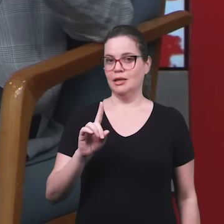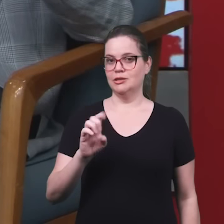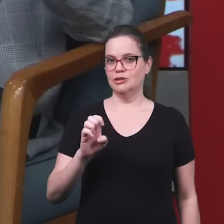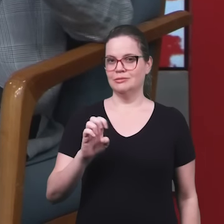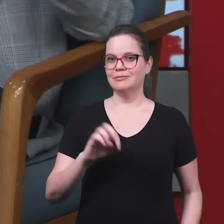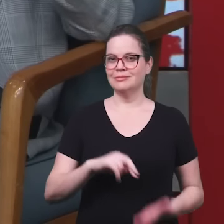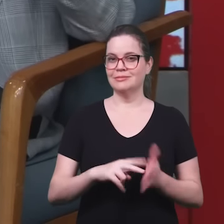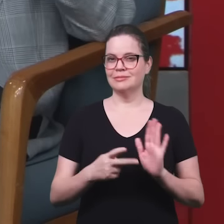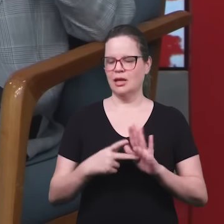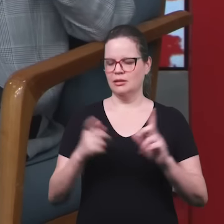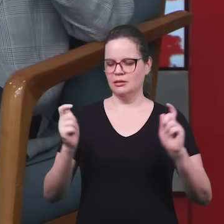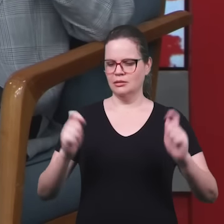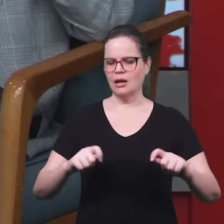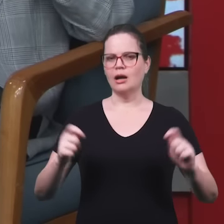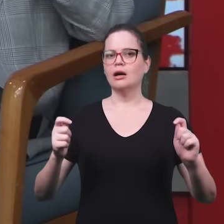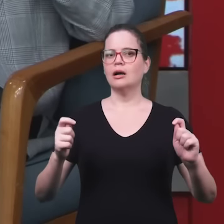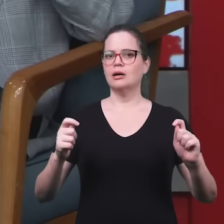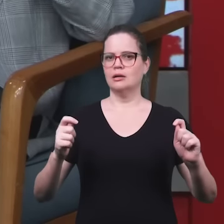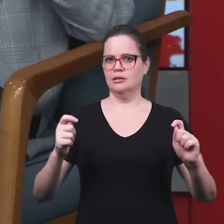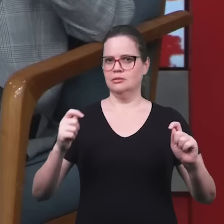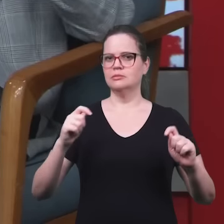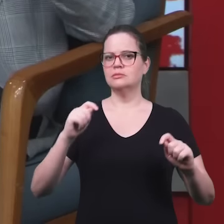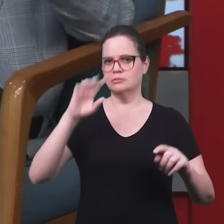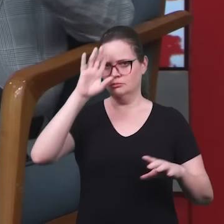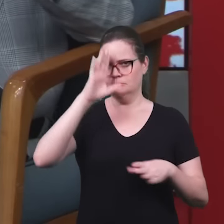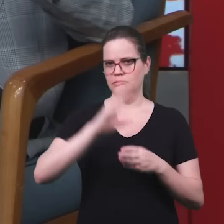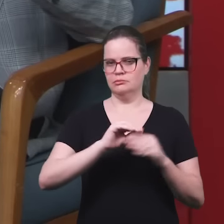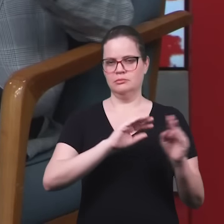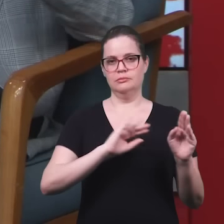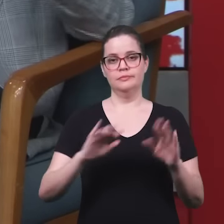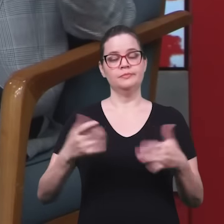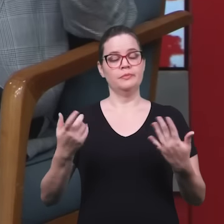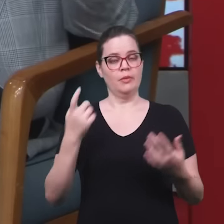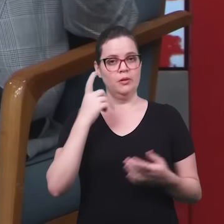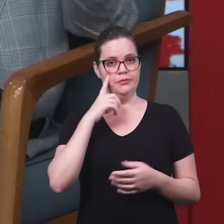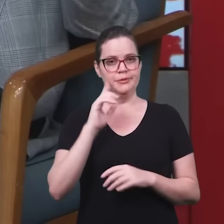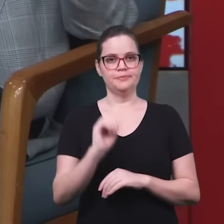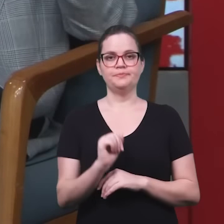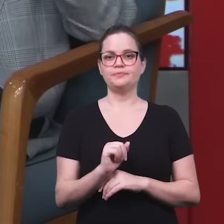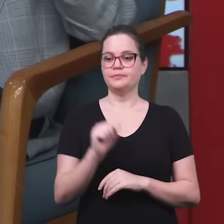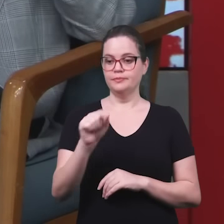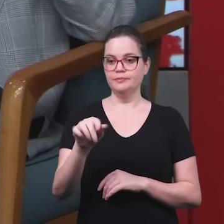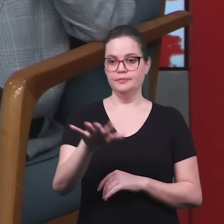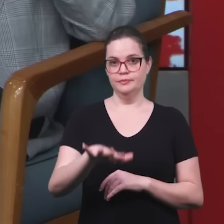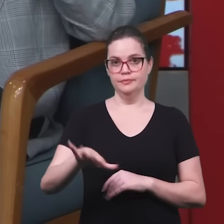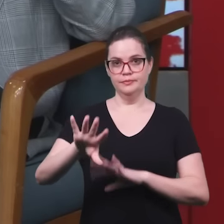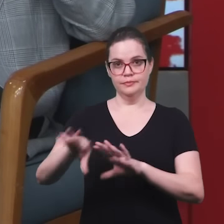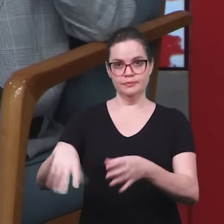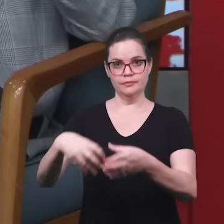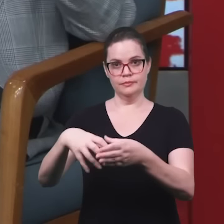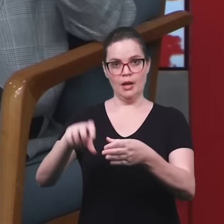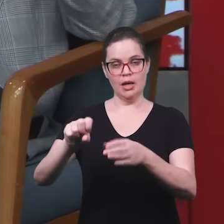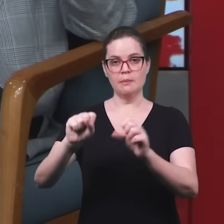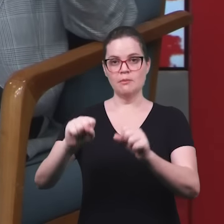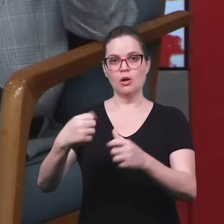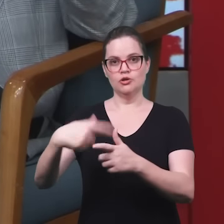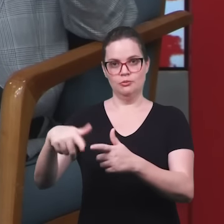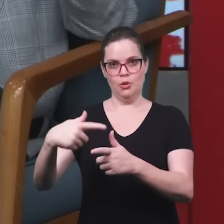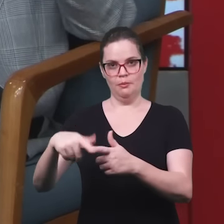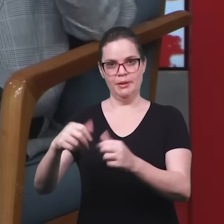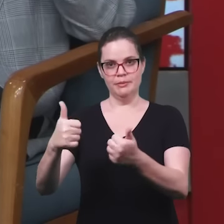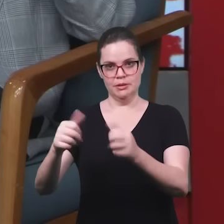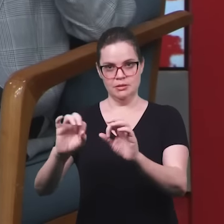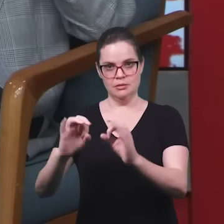da igreja que pode adoecer. Então, nós falamos naquela oportunidade sobre a medicação